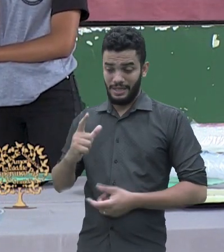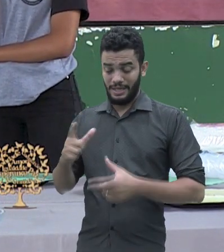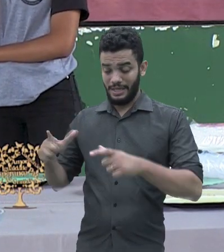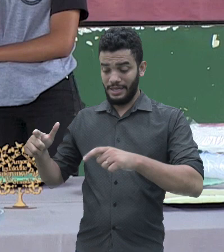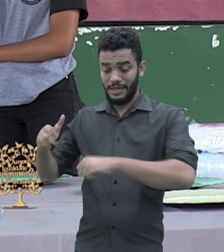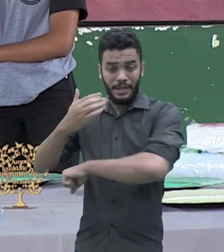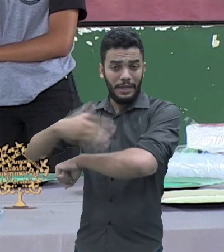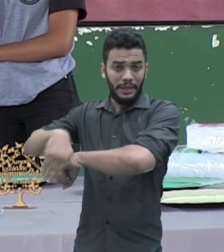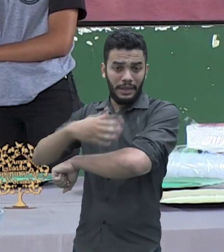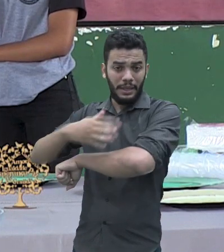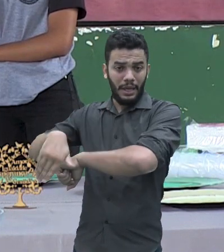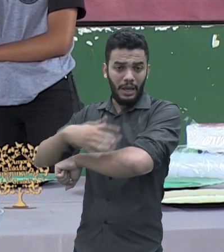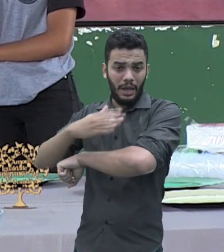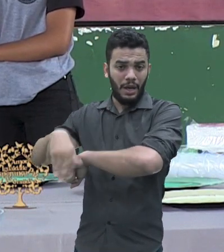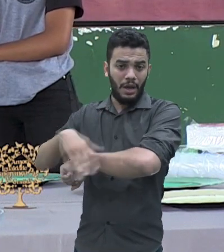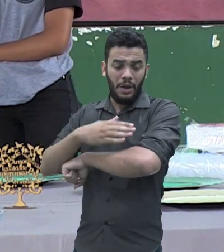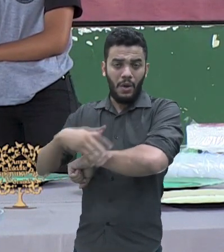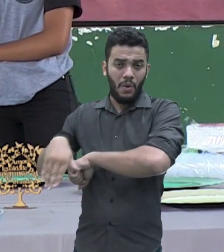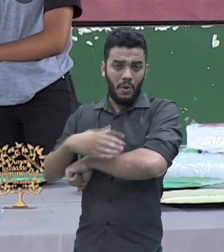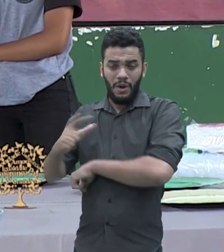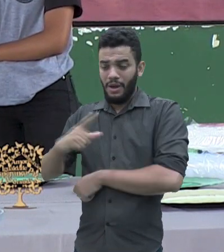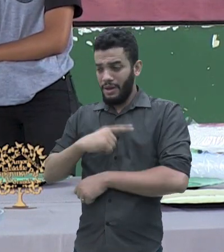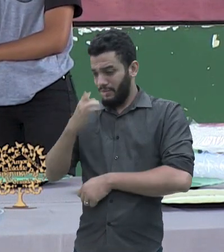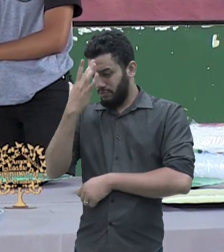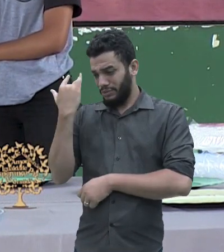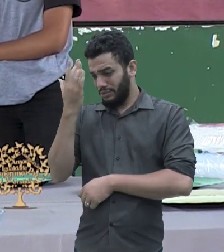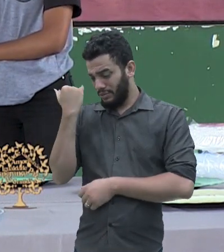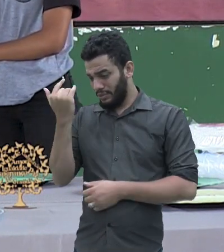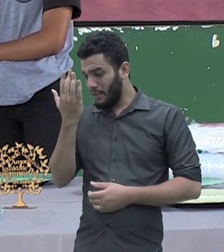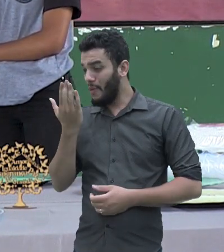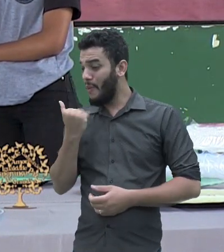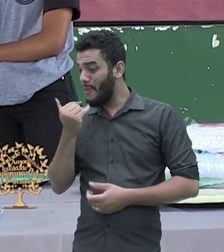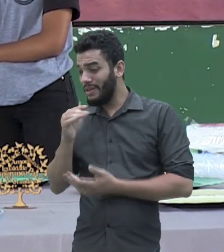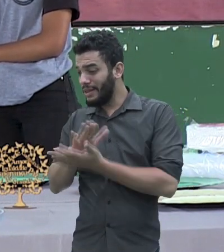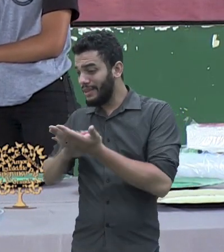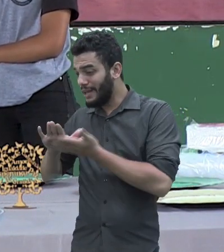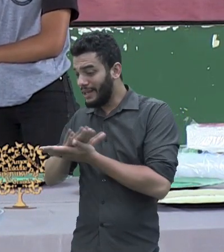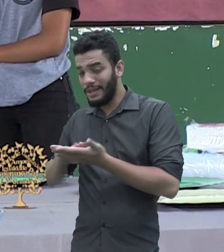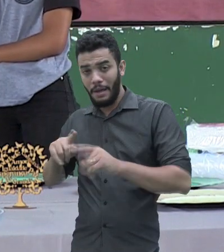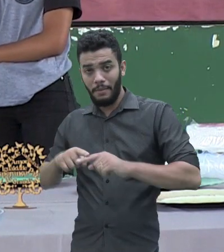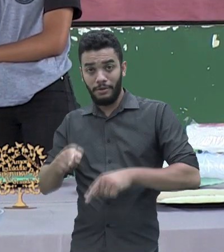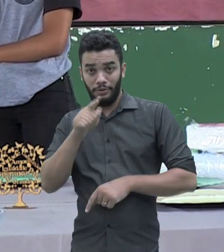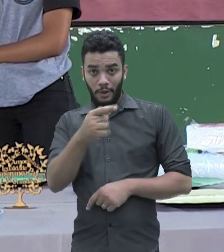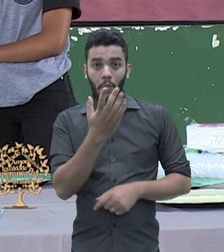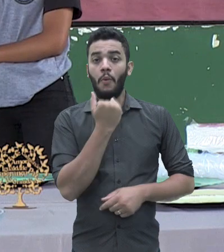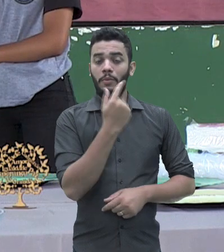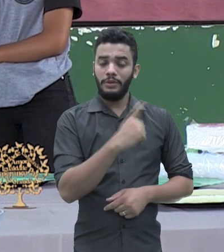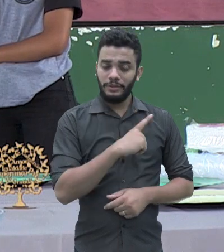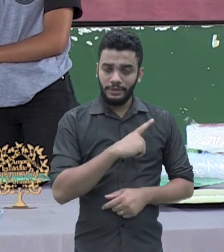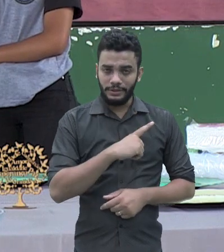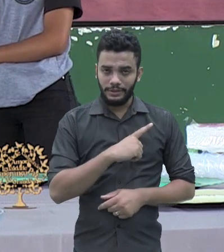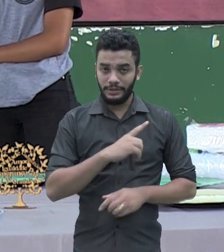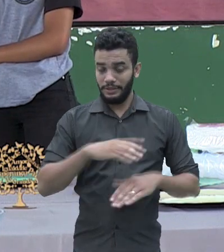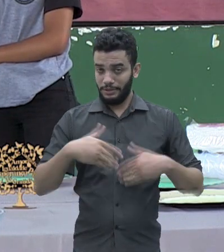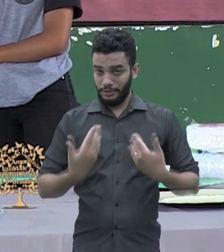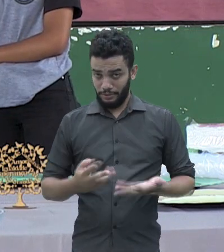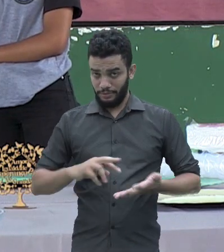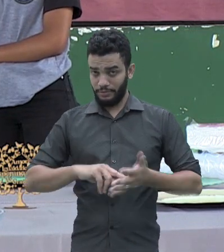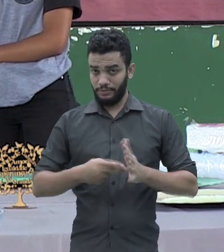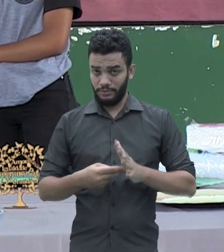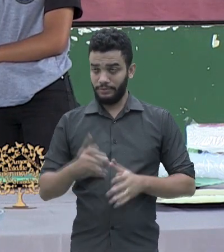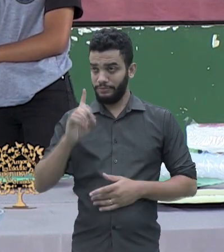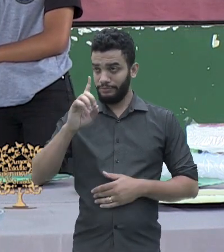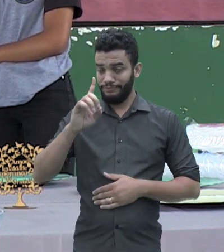fígado que você detesta, seja grato por ele, né? E aí, neste pouco, nesse little, você vai encontrar